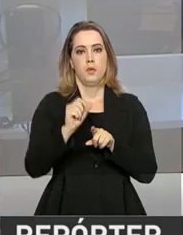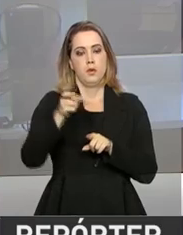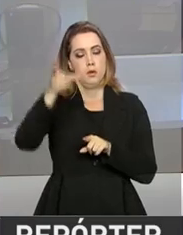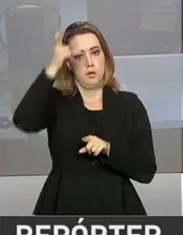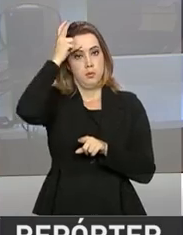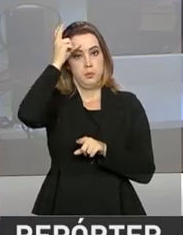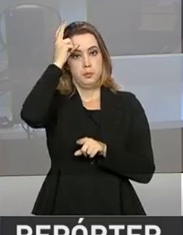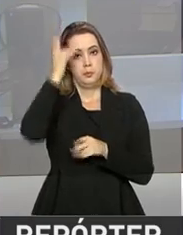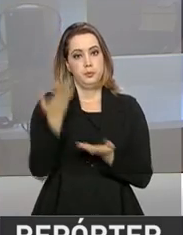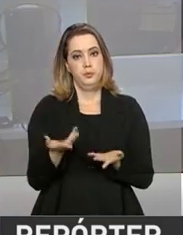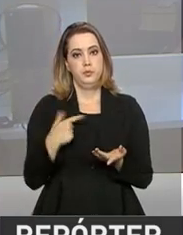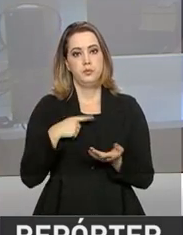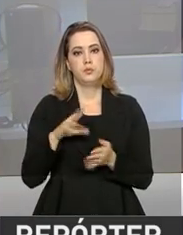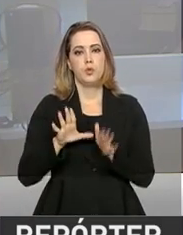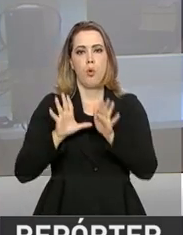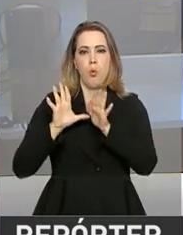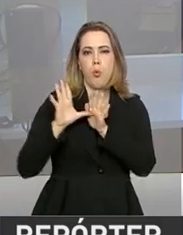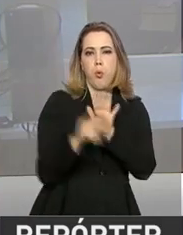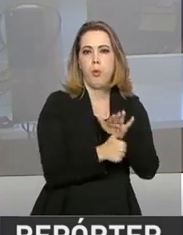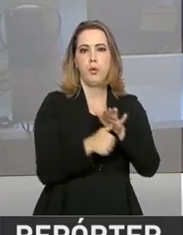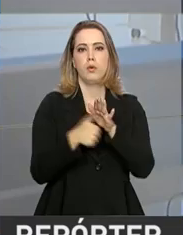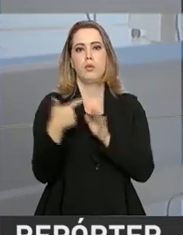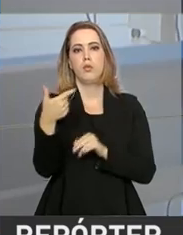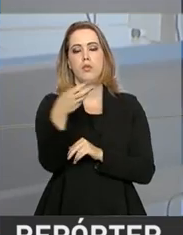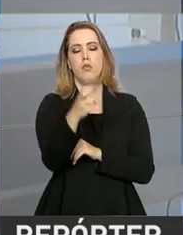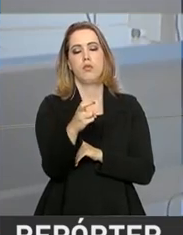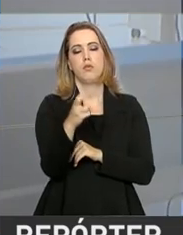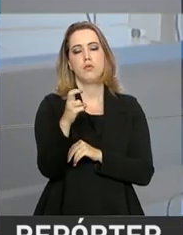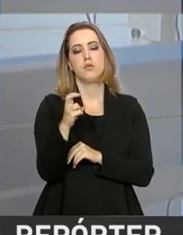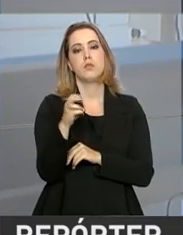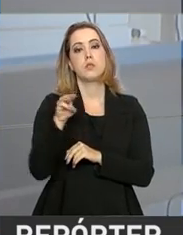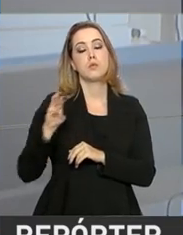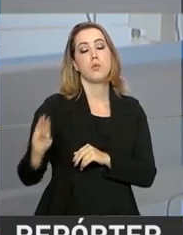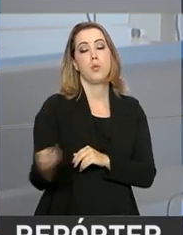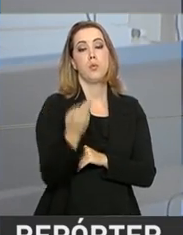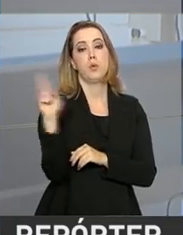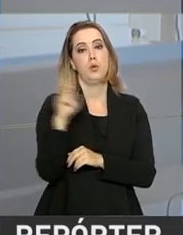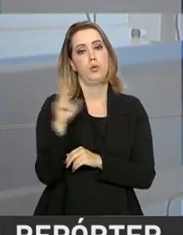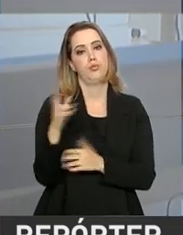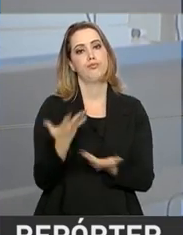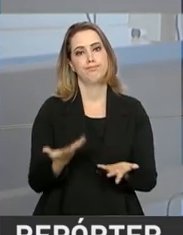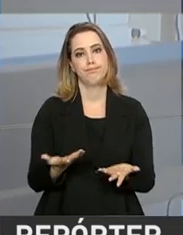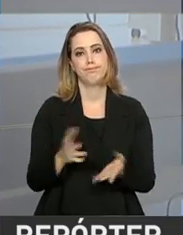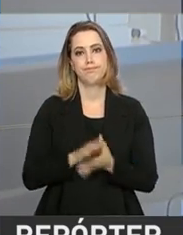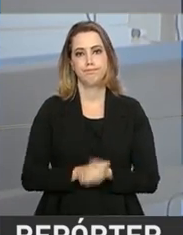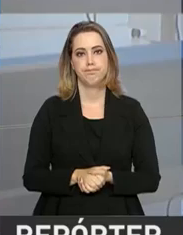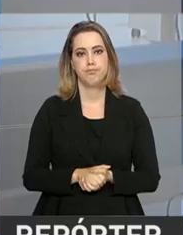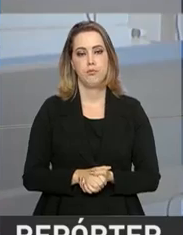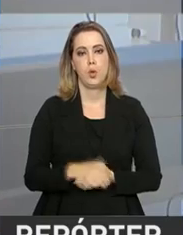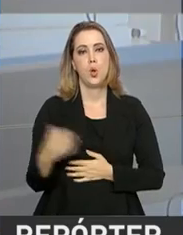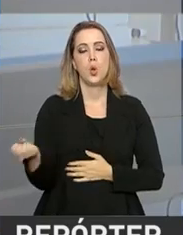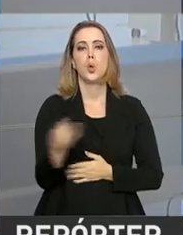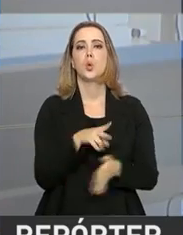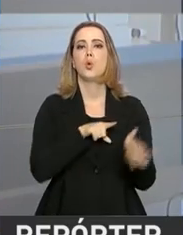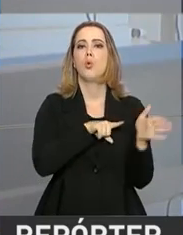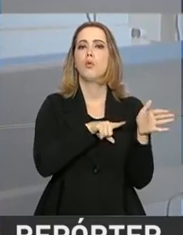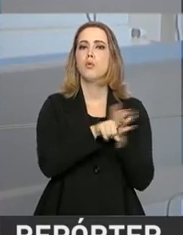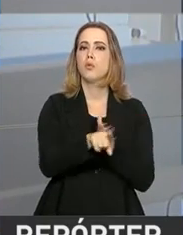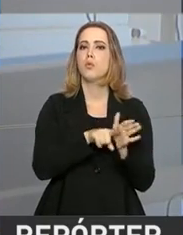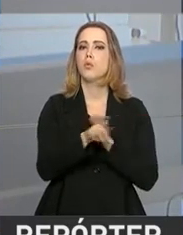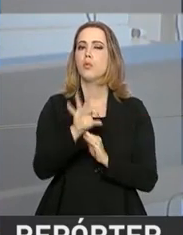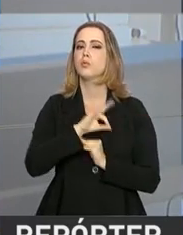O desvio chega a 25 milhões de reais. E na nova fase da Operação Acrônimo, a polícia investiga o pagamento